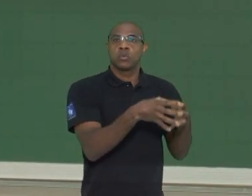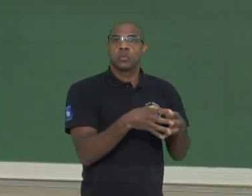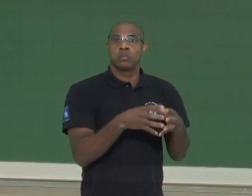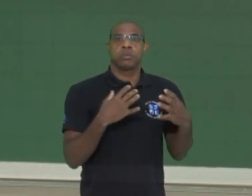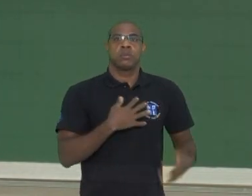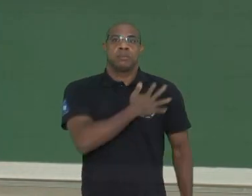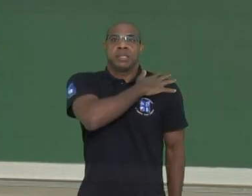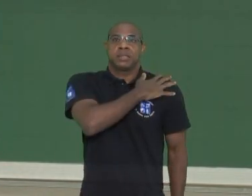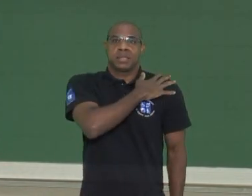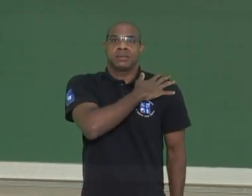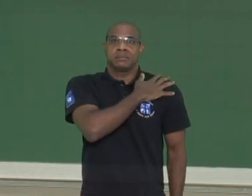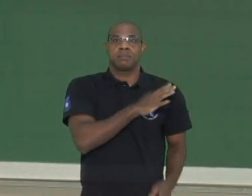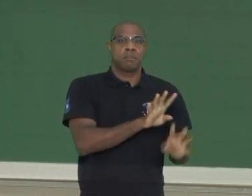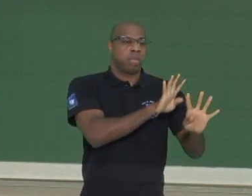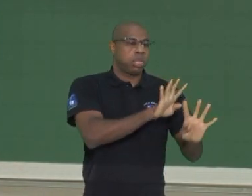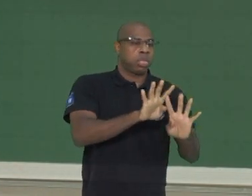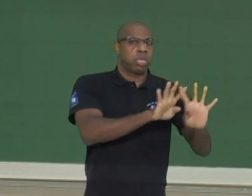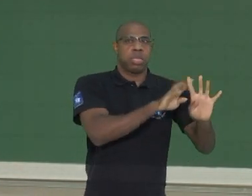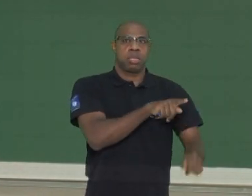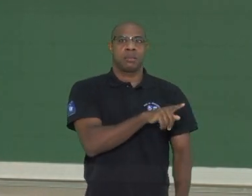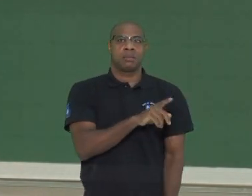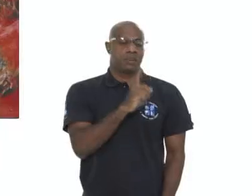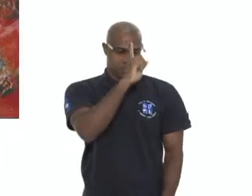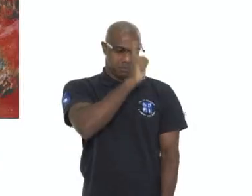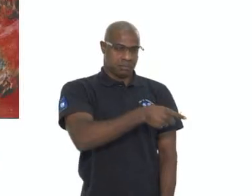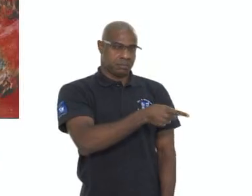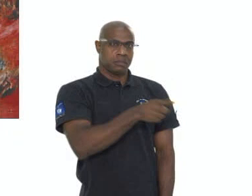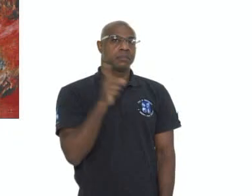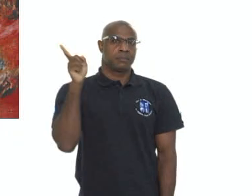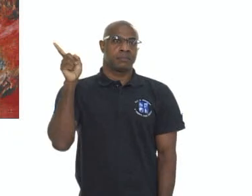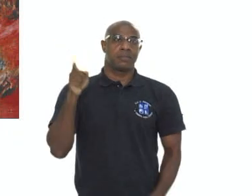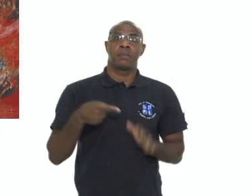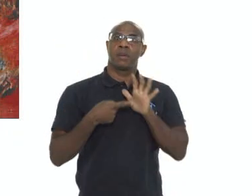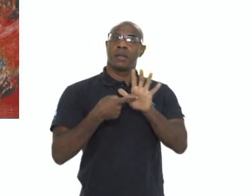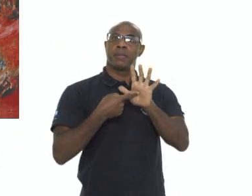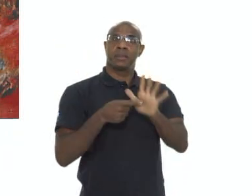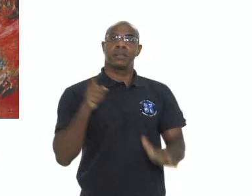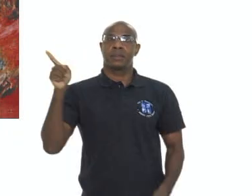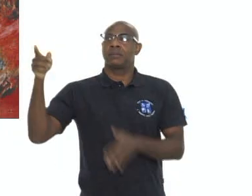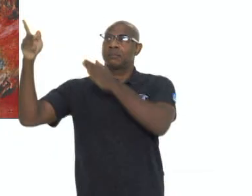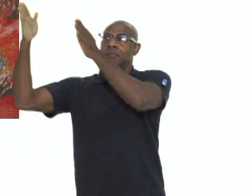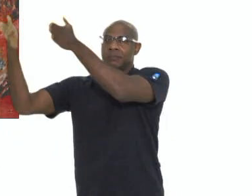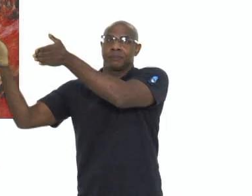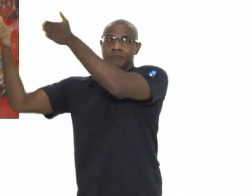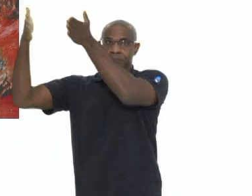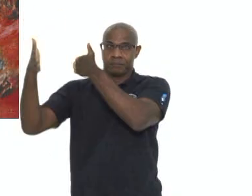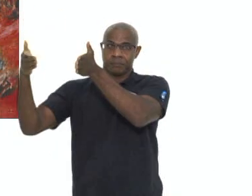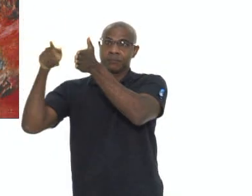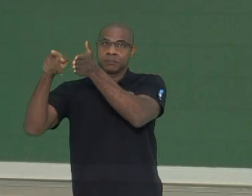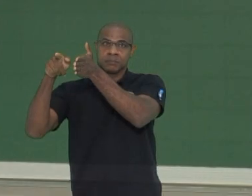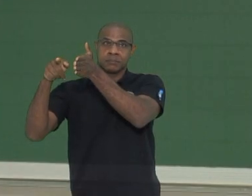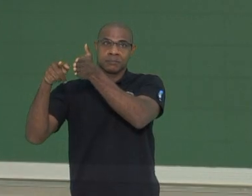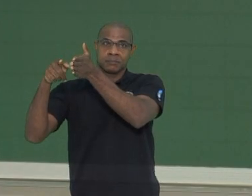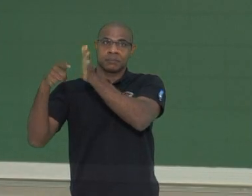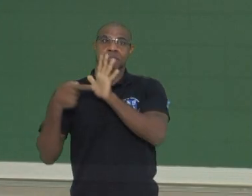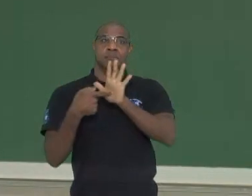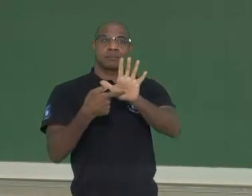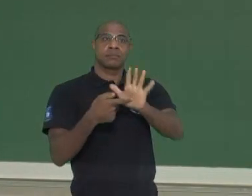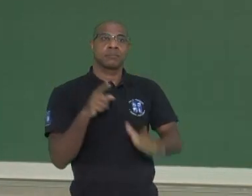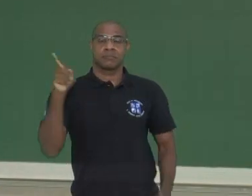fosse um tenente. Essa é uma representação. Outra representação de